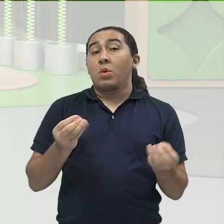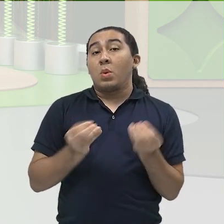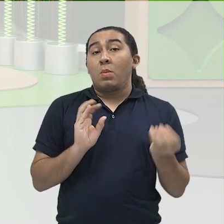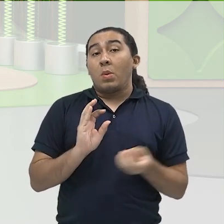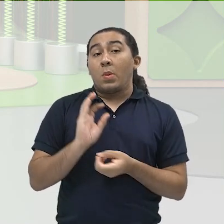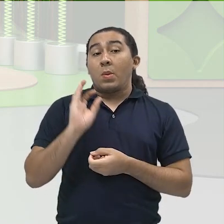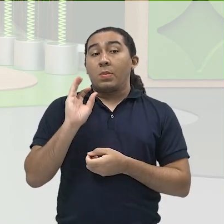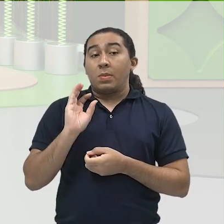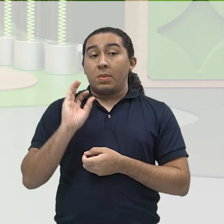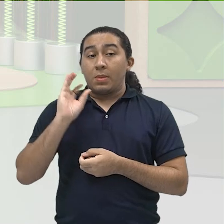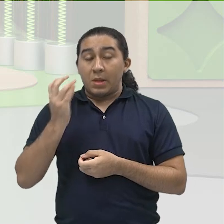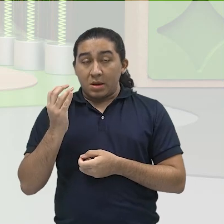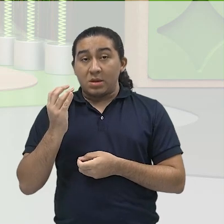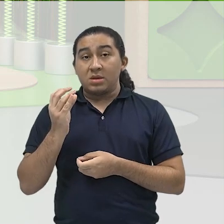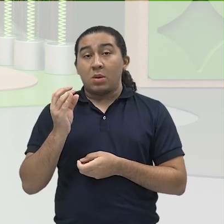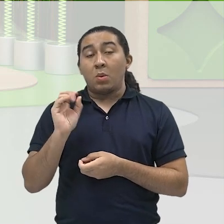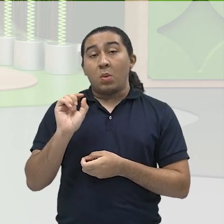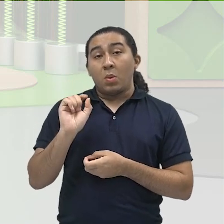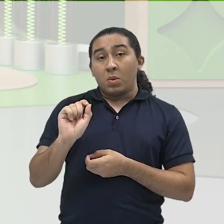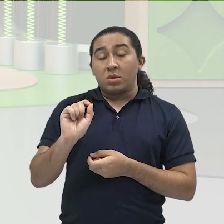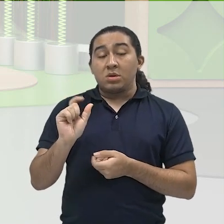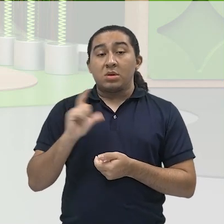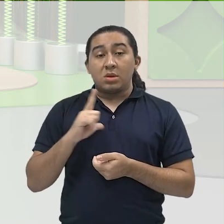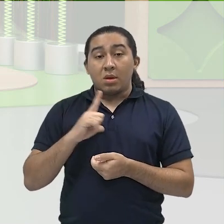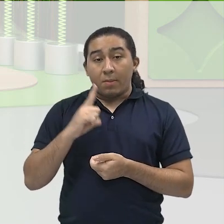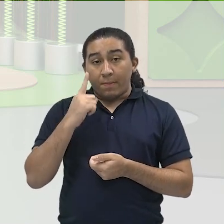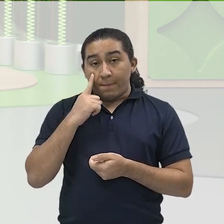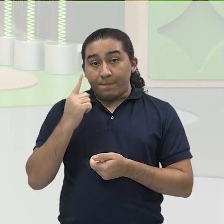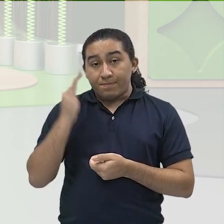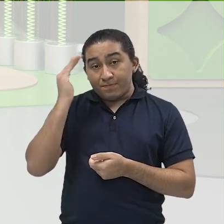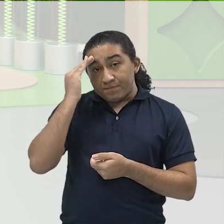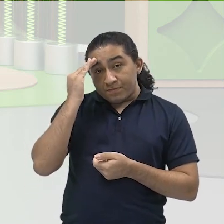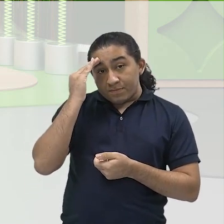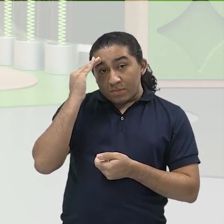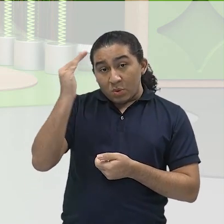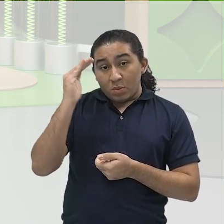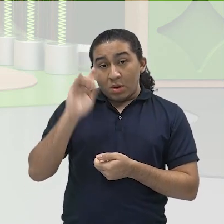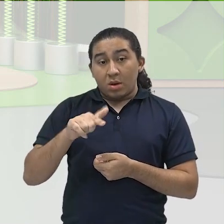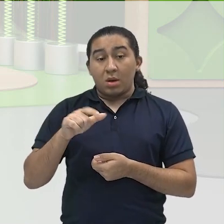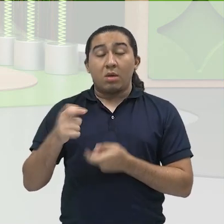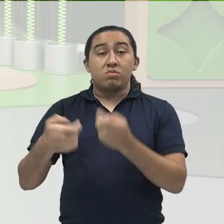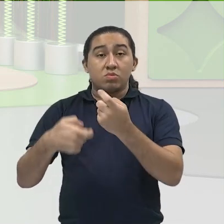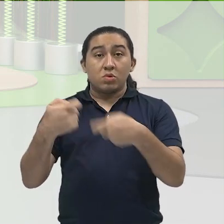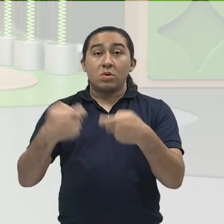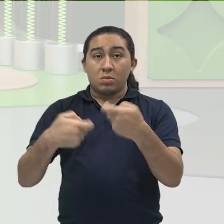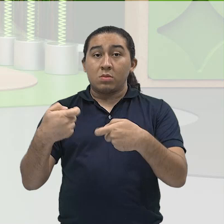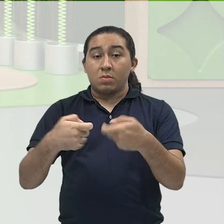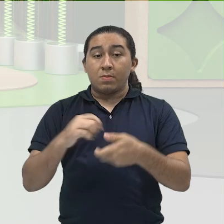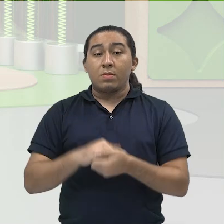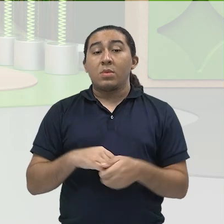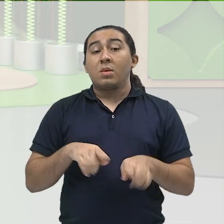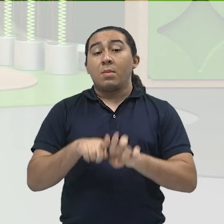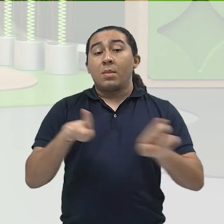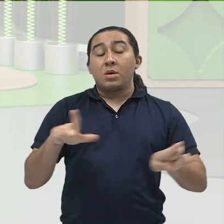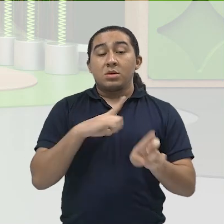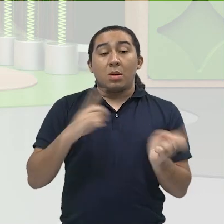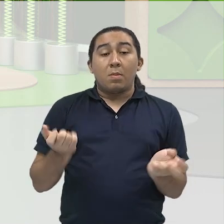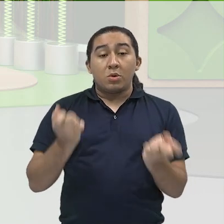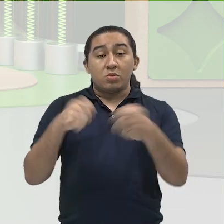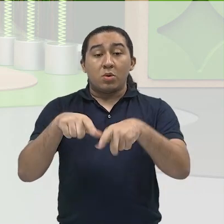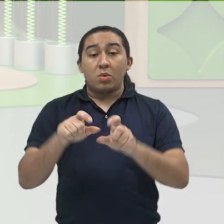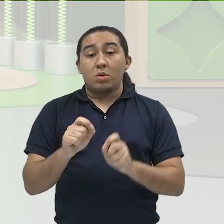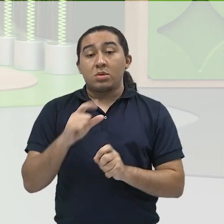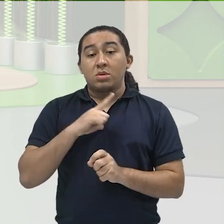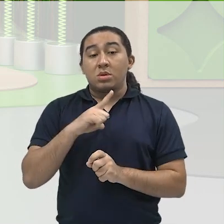ocorrer a transmissão? A transmissão se dá predominantemente por via sexual, mas existe a possibilidade